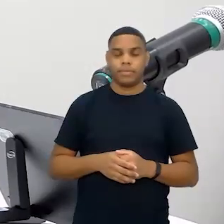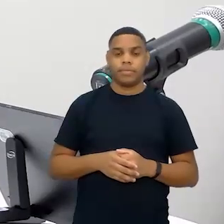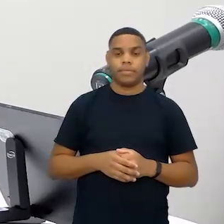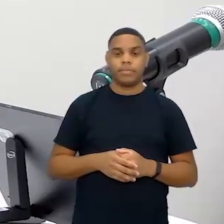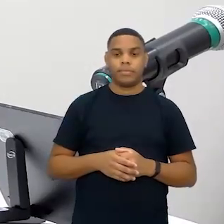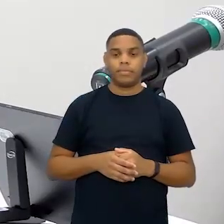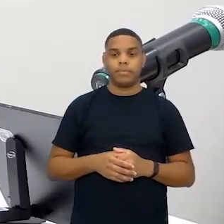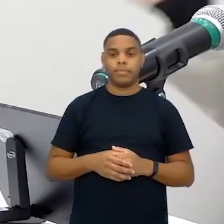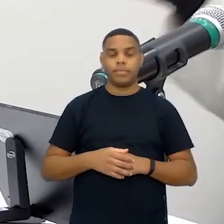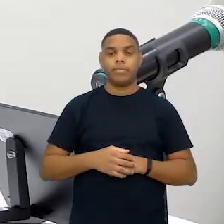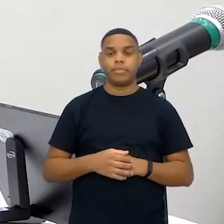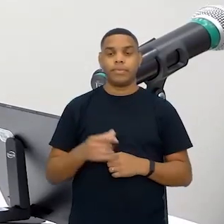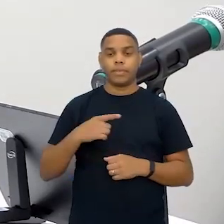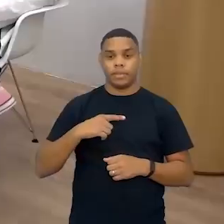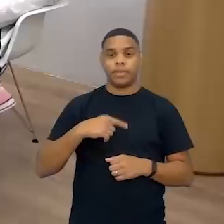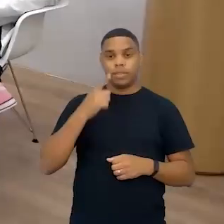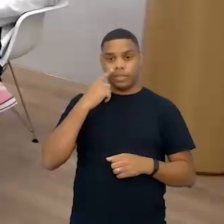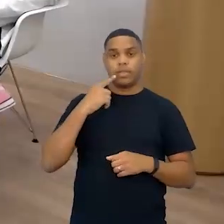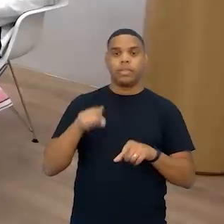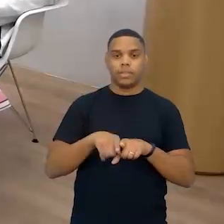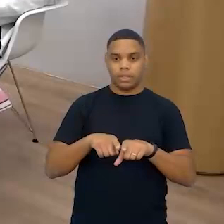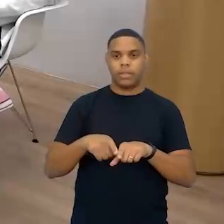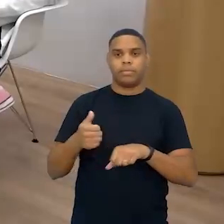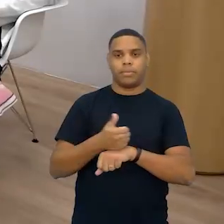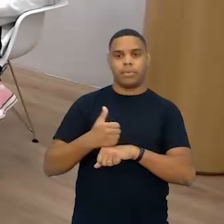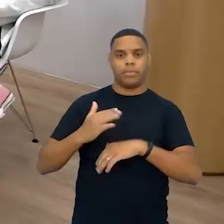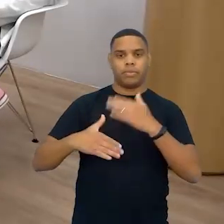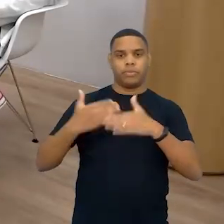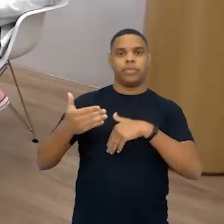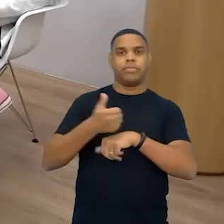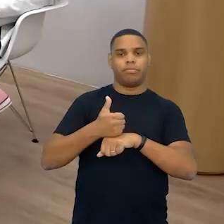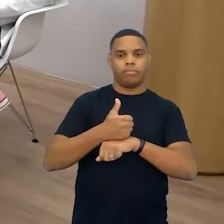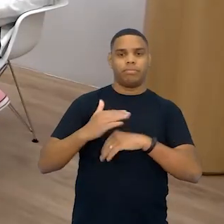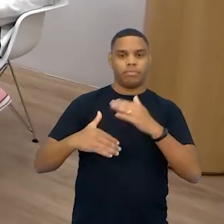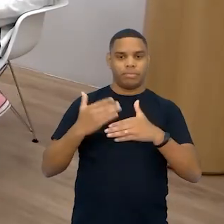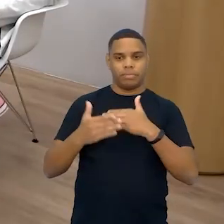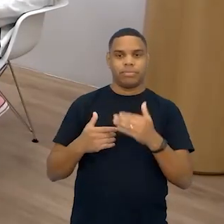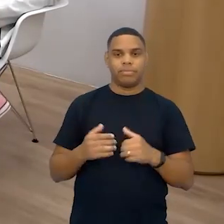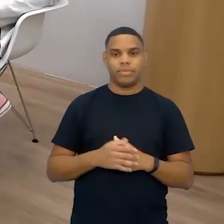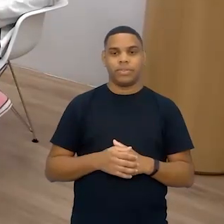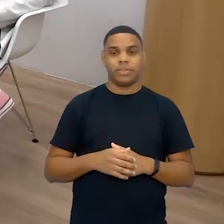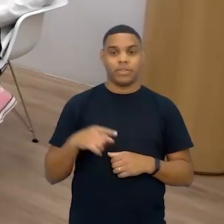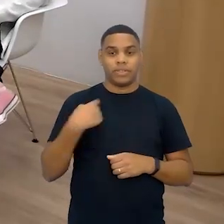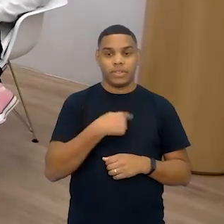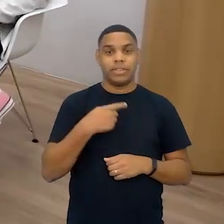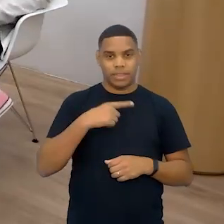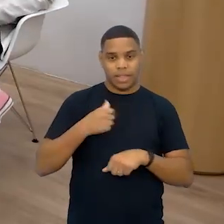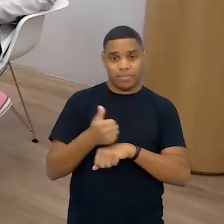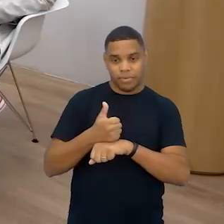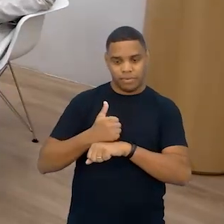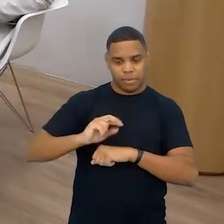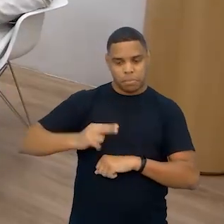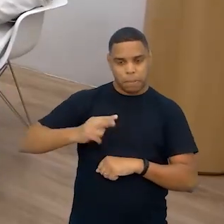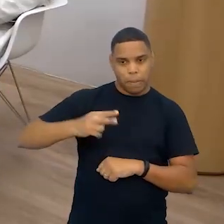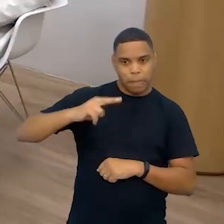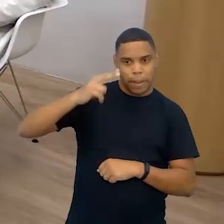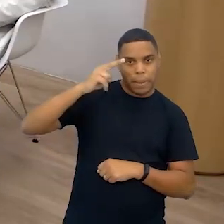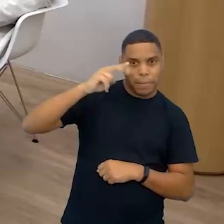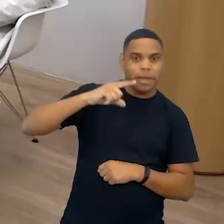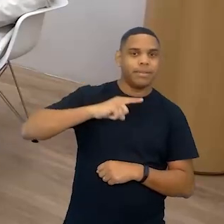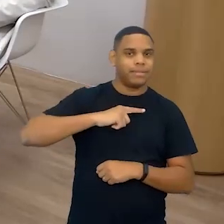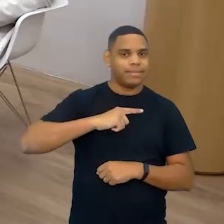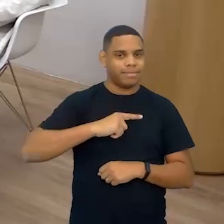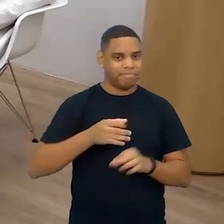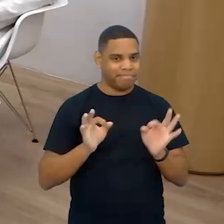tem... Evolução funcional. Evolução funcional. Estou falando baixo aqui só para a gente ouvir aqui, ó. Só a gente que está aqui está ouvindo